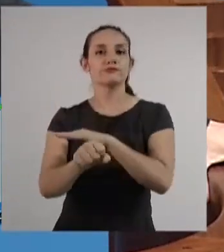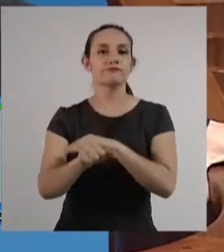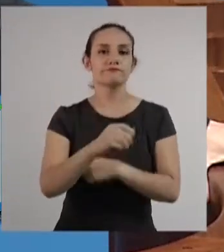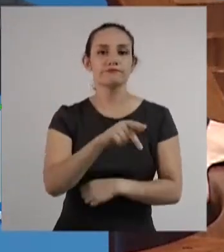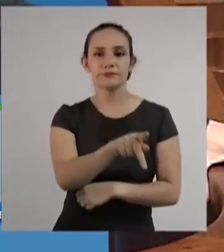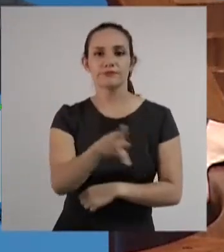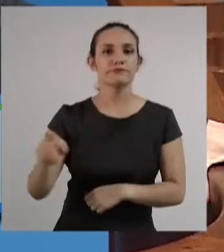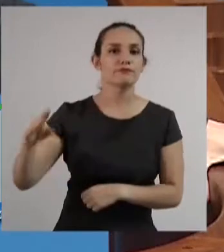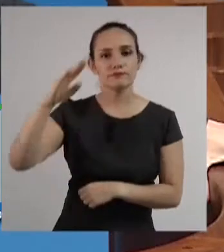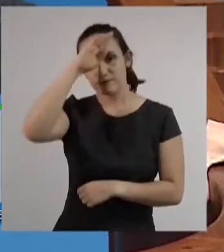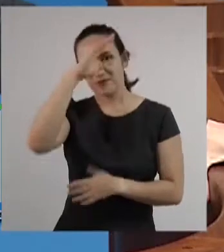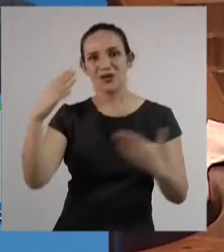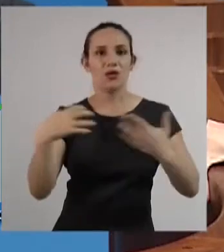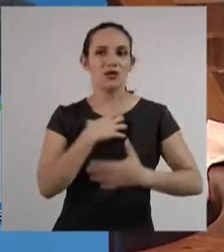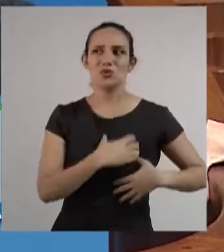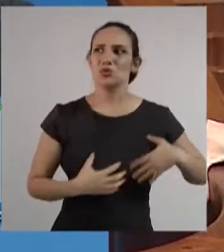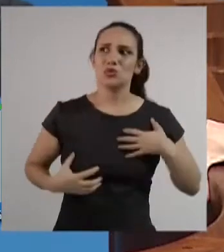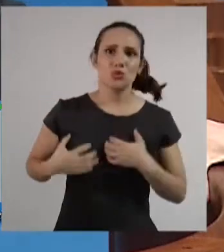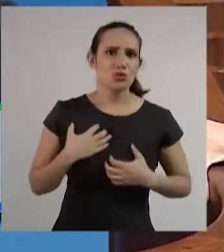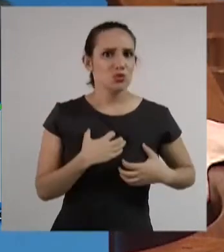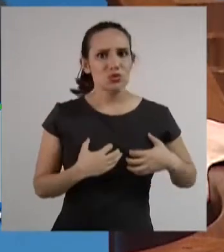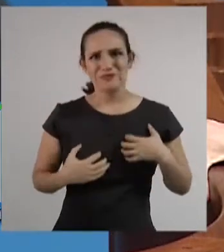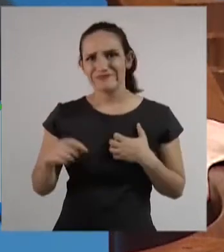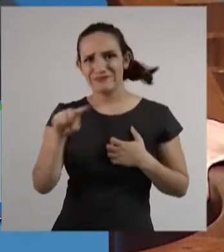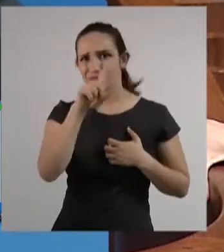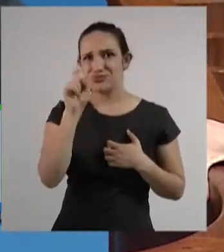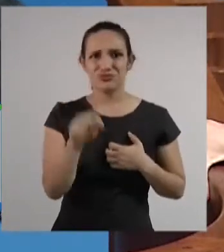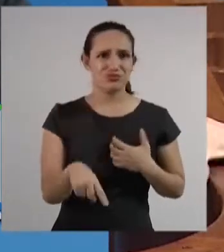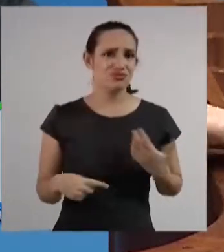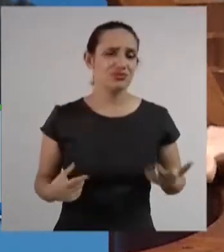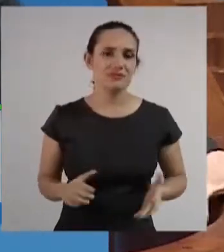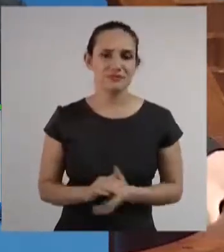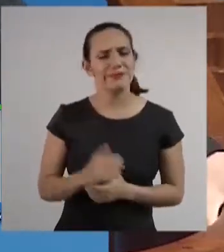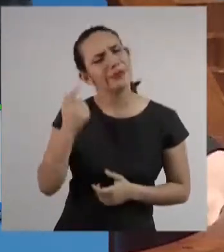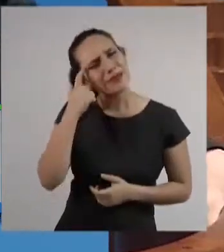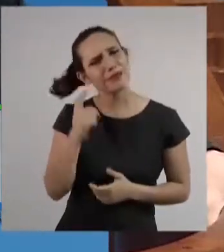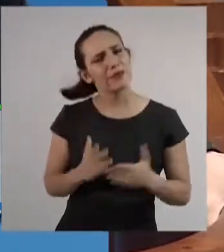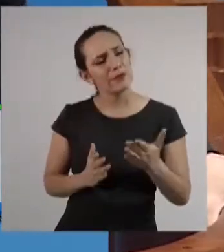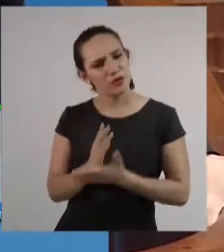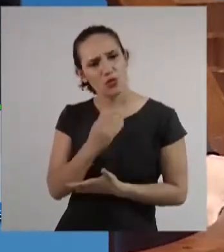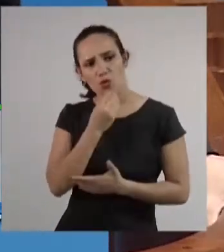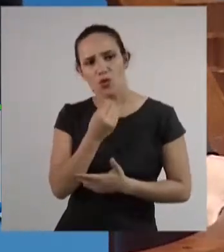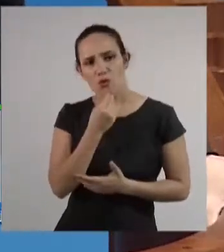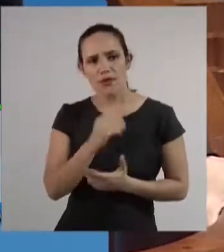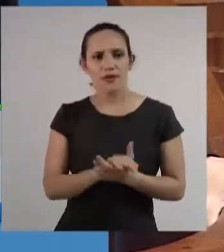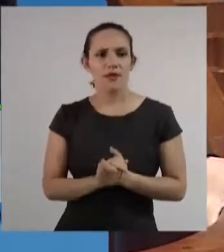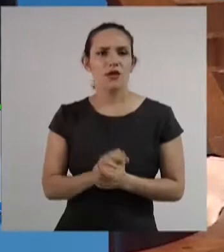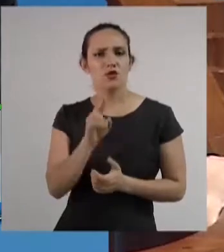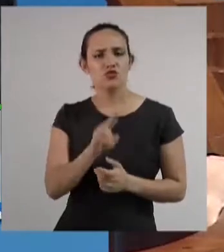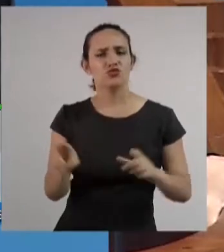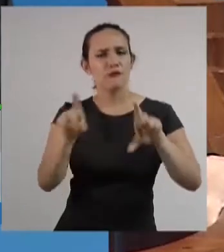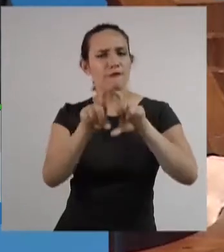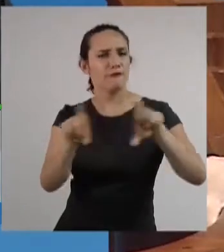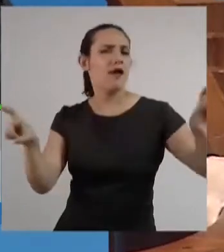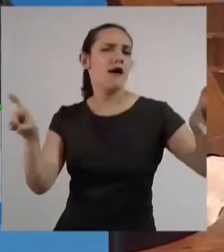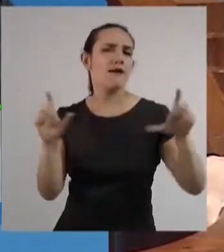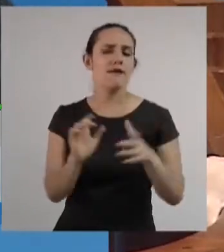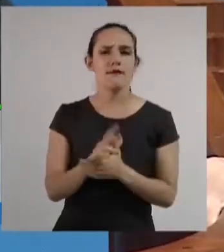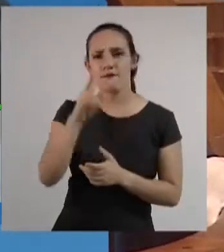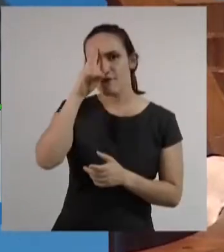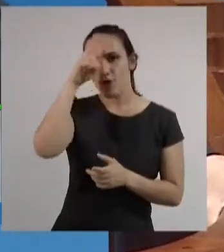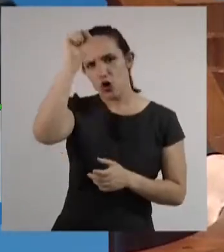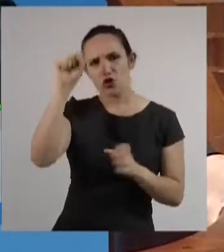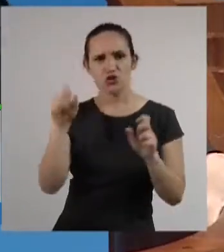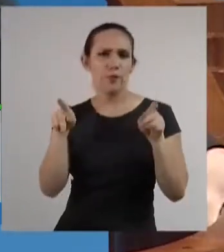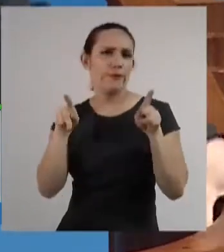inseguranças, e elegeram um homem que se utilizou de chavões, de frases que o povo